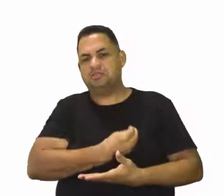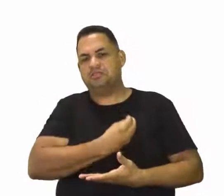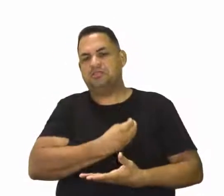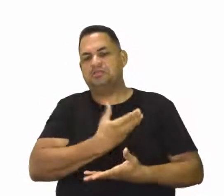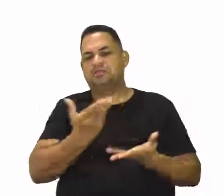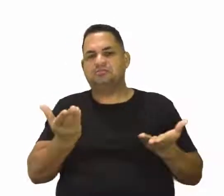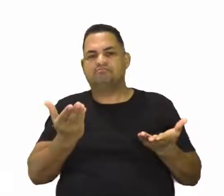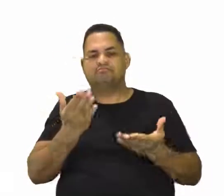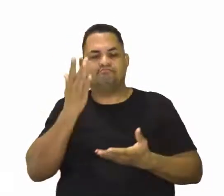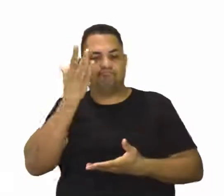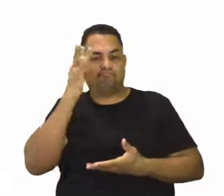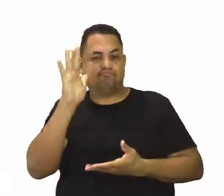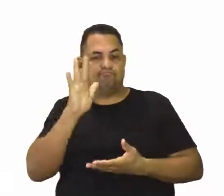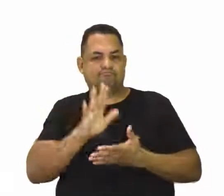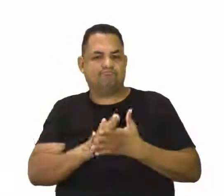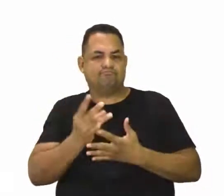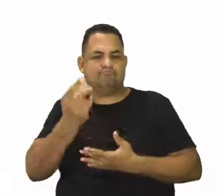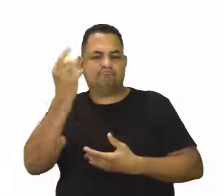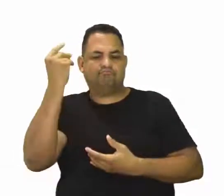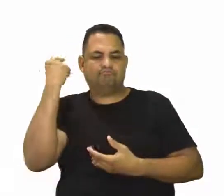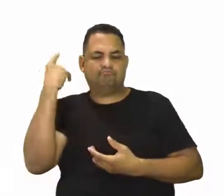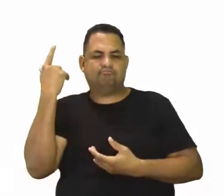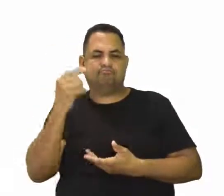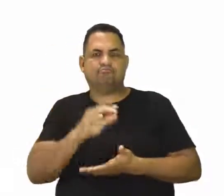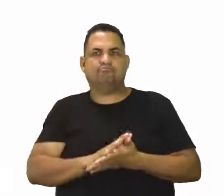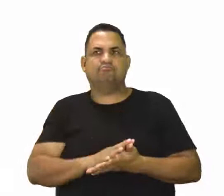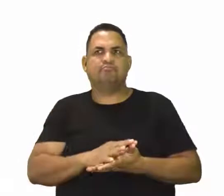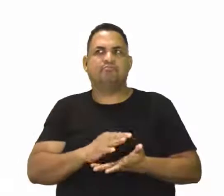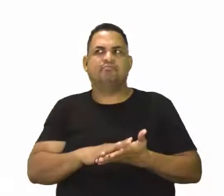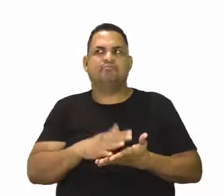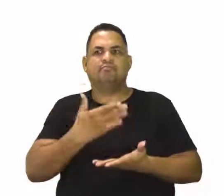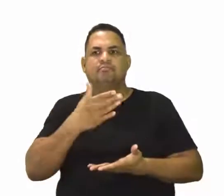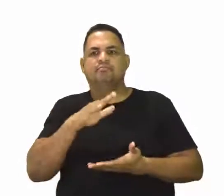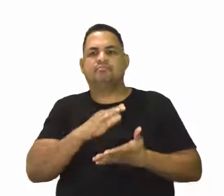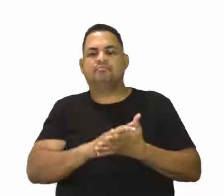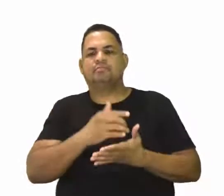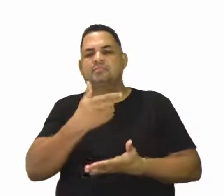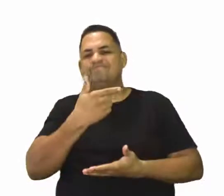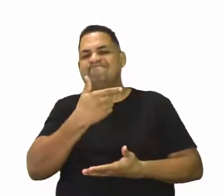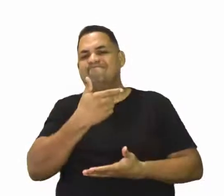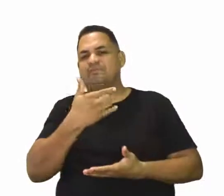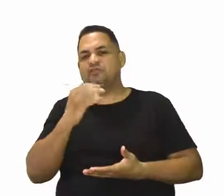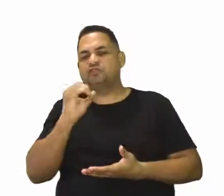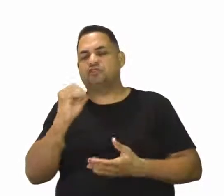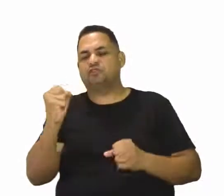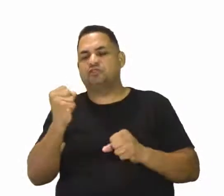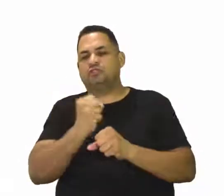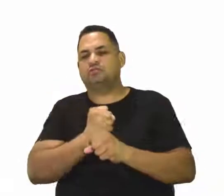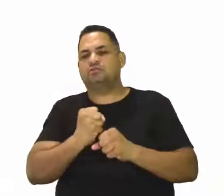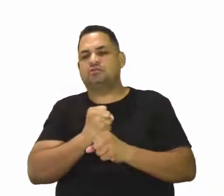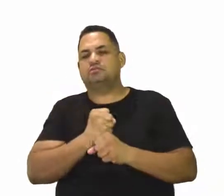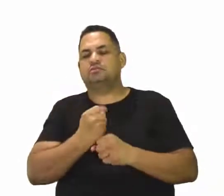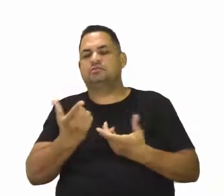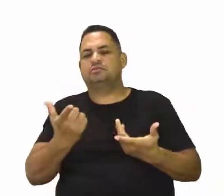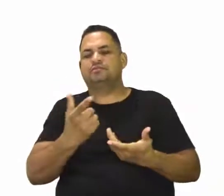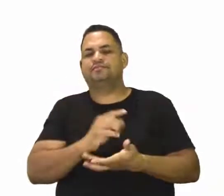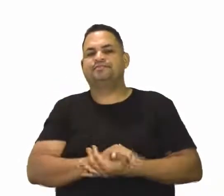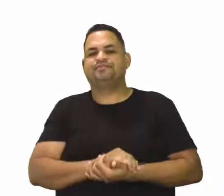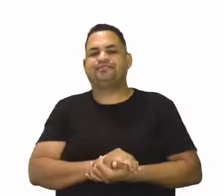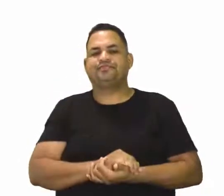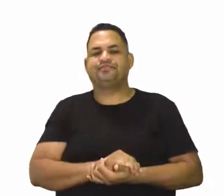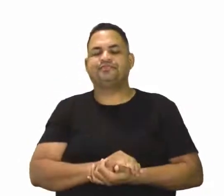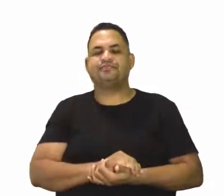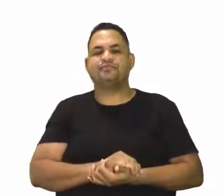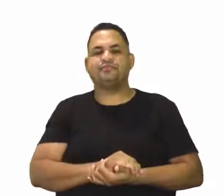te informar né faz tanto tempo as vão fazer 20 anos né fez 20 anos na verdade fizeram